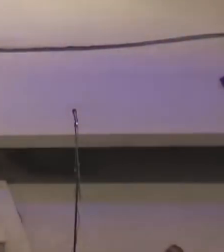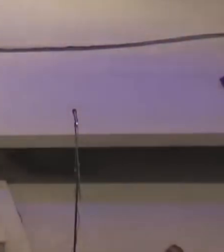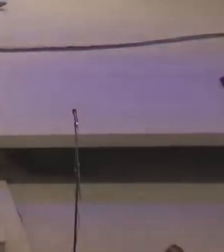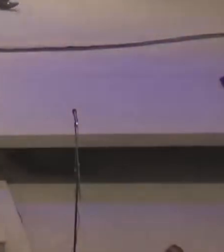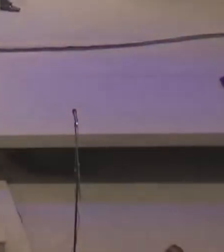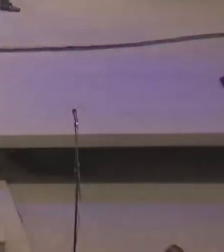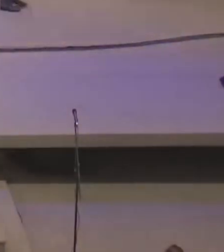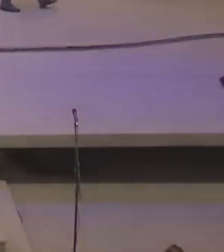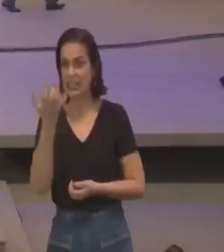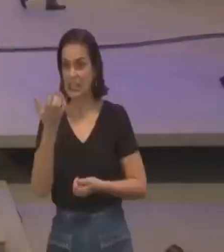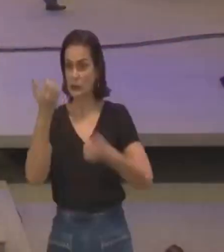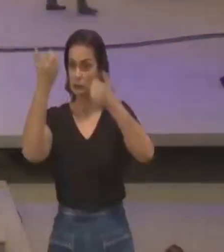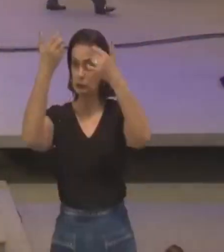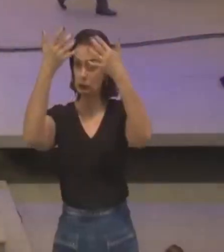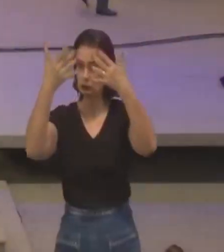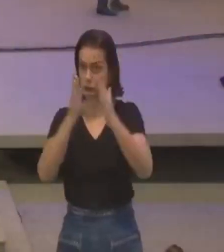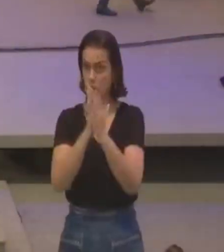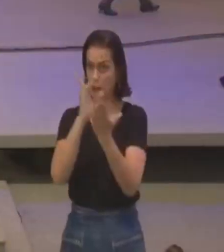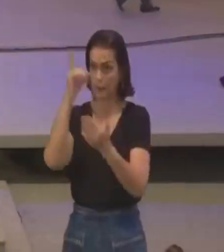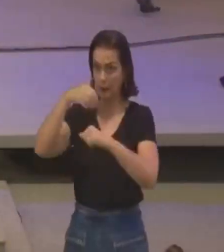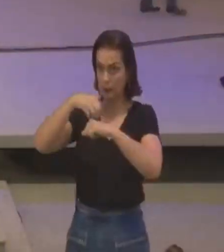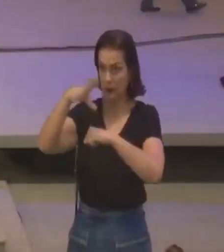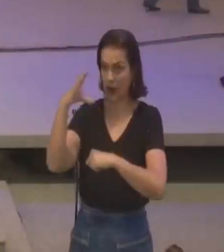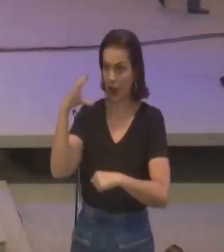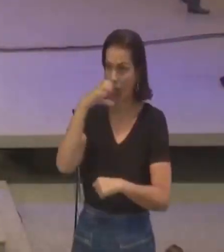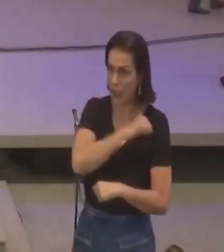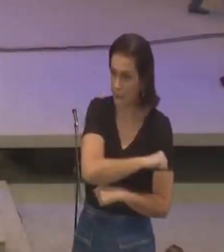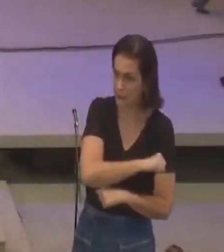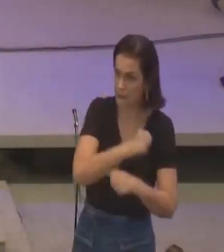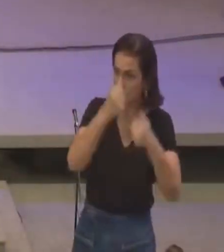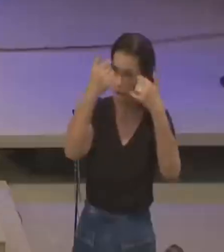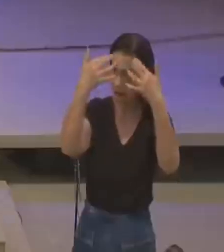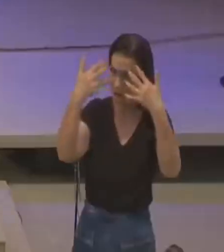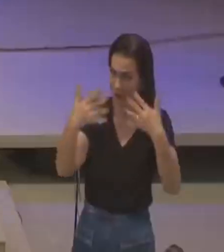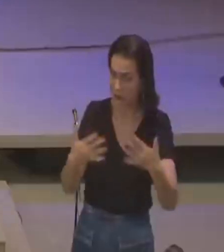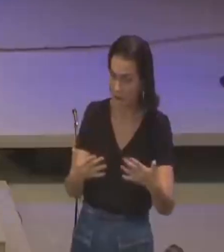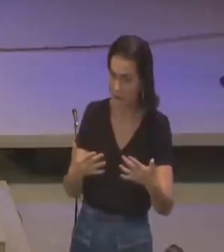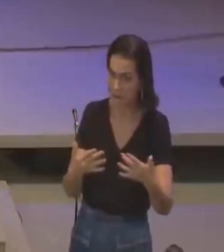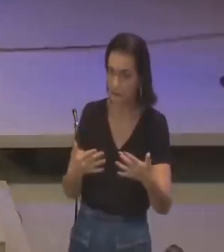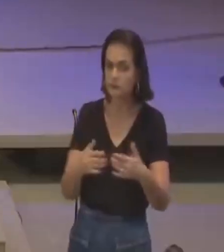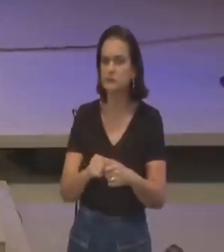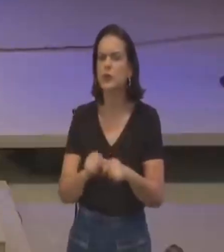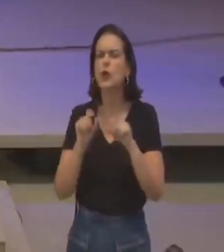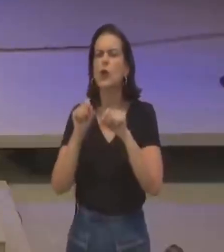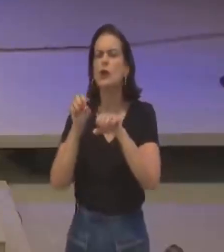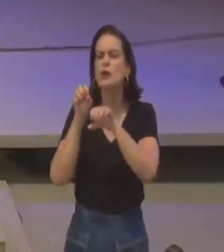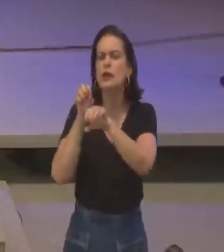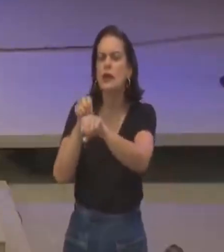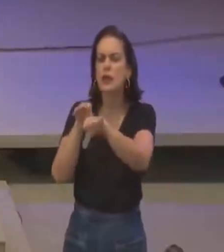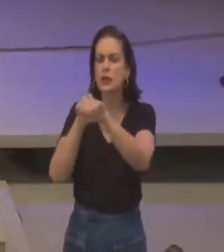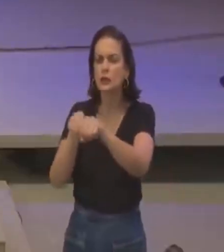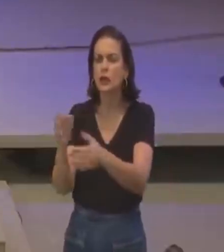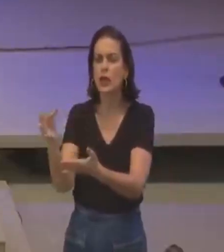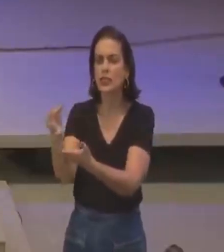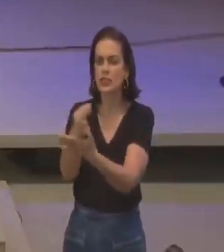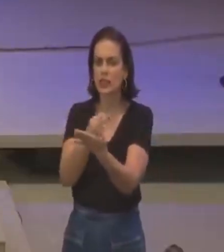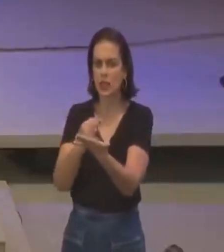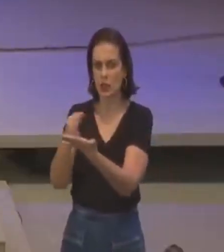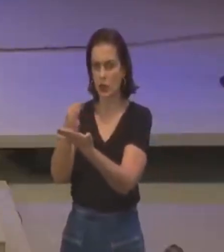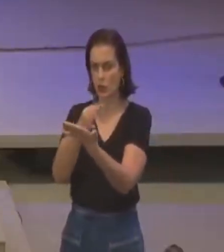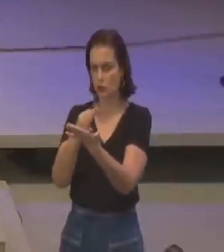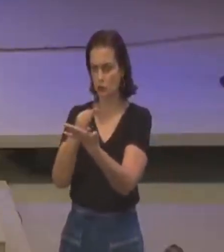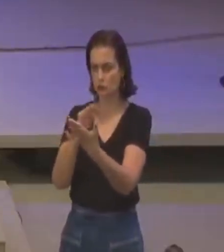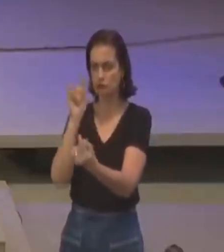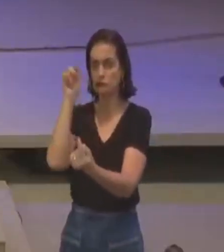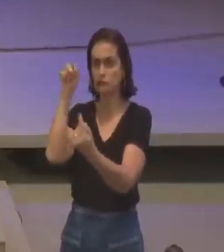Eu quero fazer uma exposição bíblica, ainda que breve, sobre a educação teológica em virtude